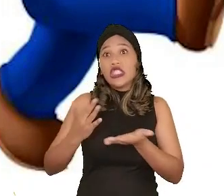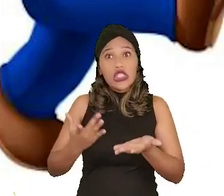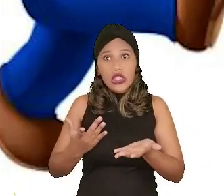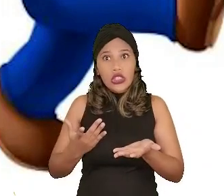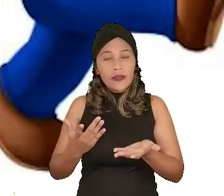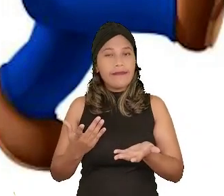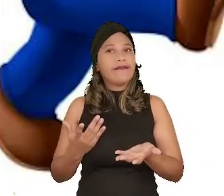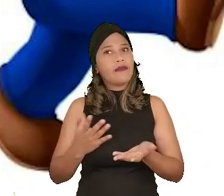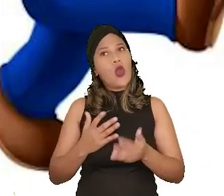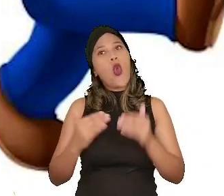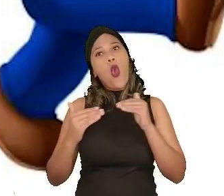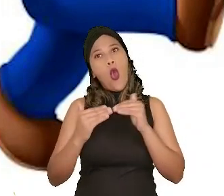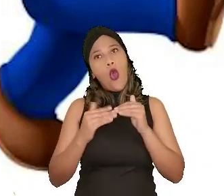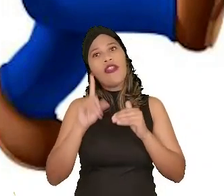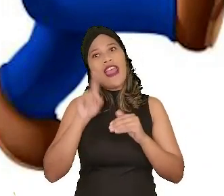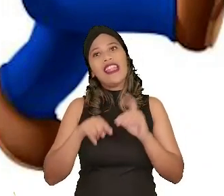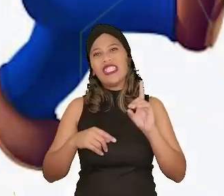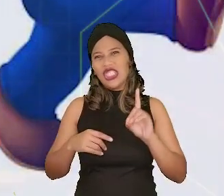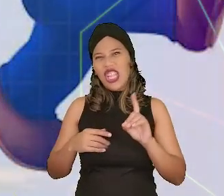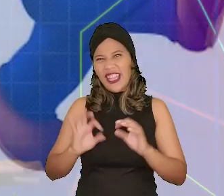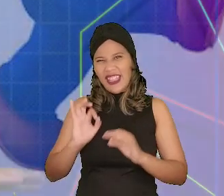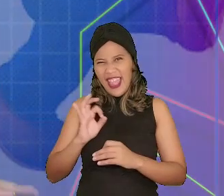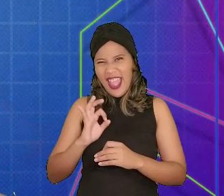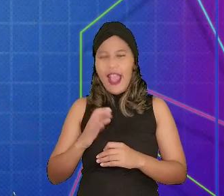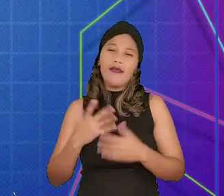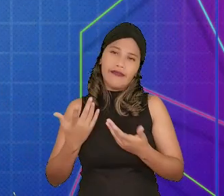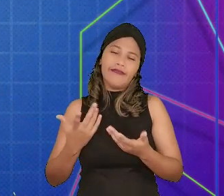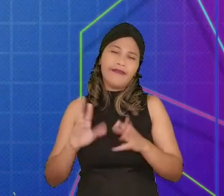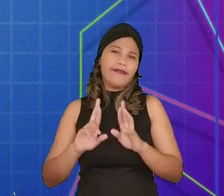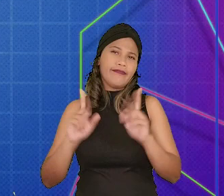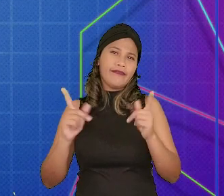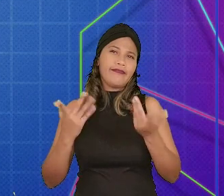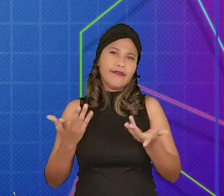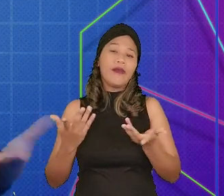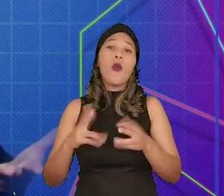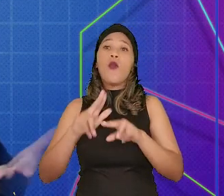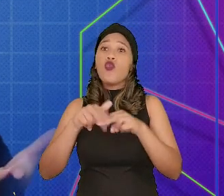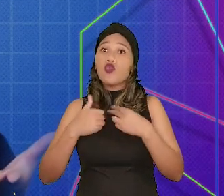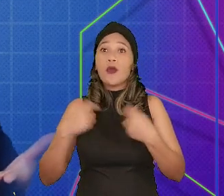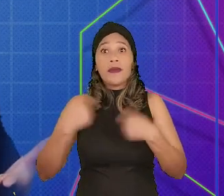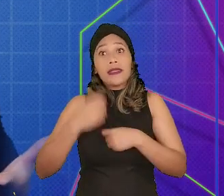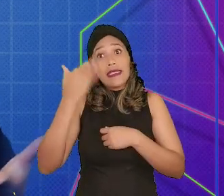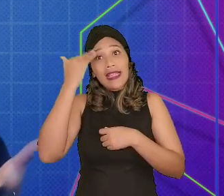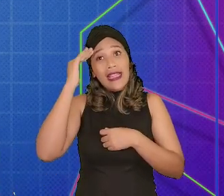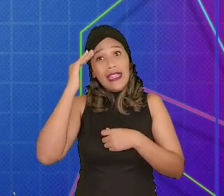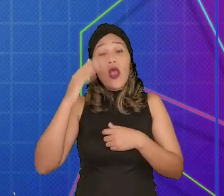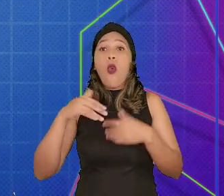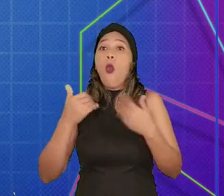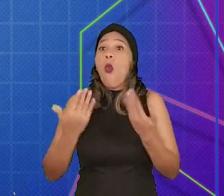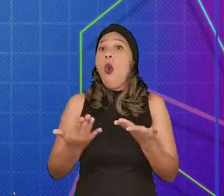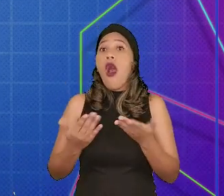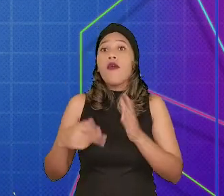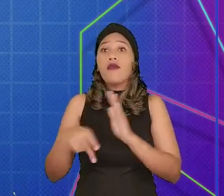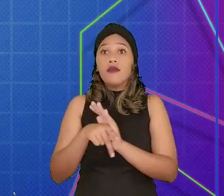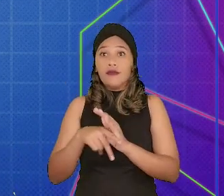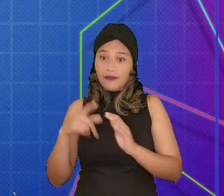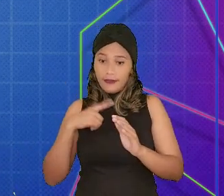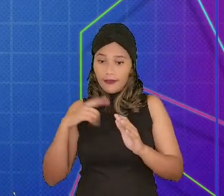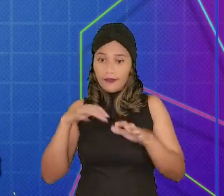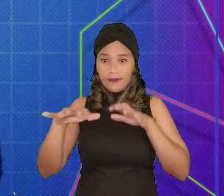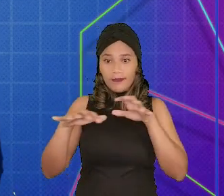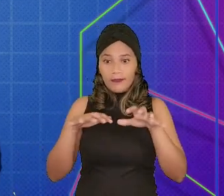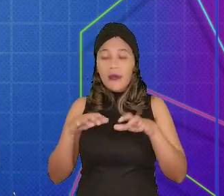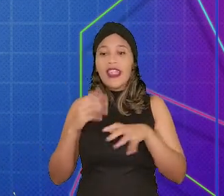Eu concordo também que sejam os da direita. Dá uma diferença danada, né? Por isso que precisamos definir com quais dimensões